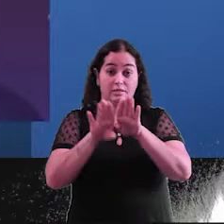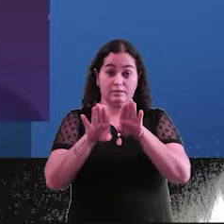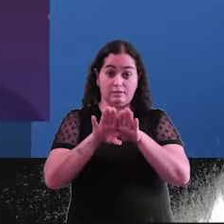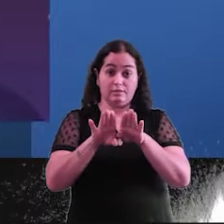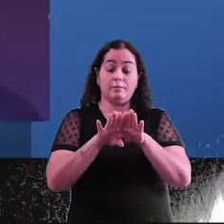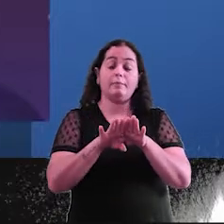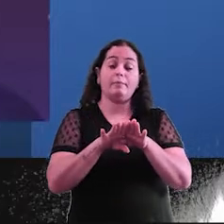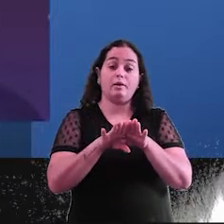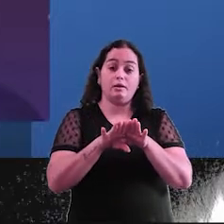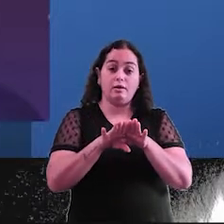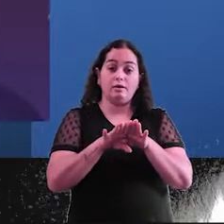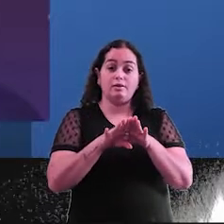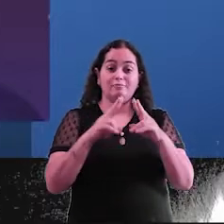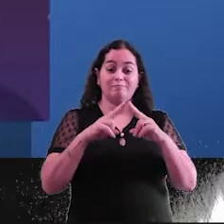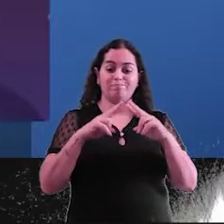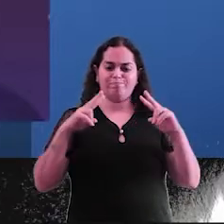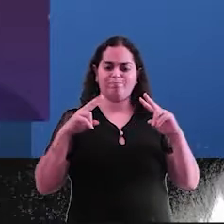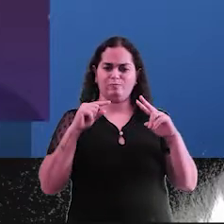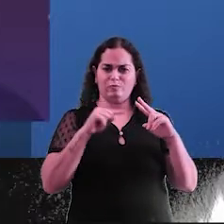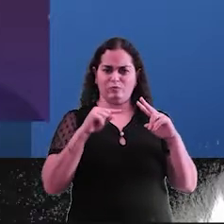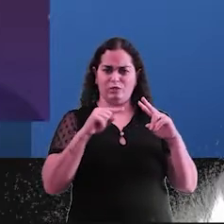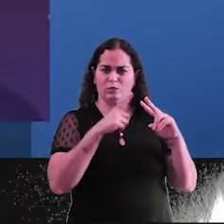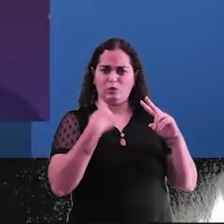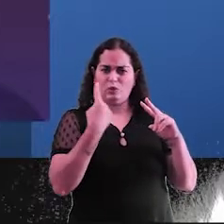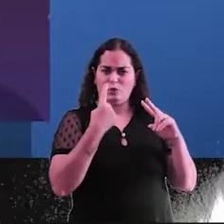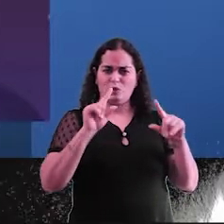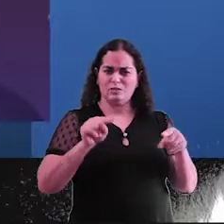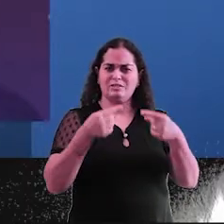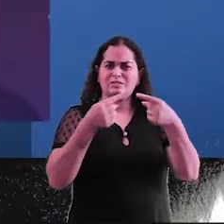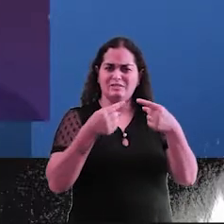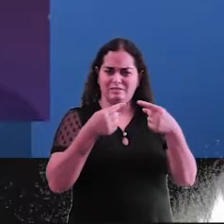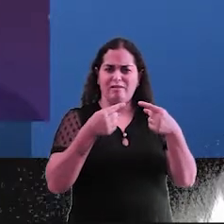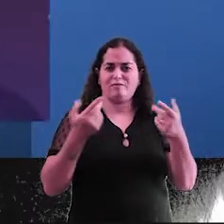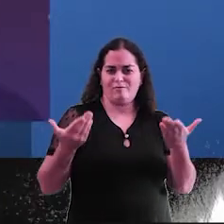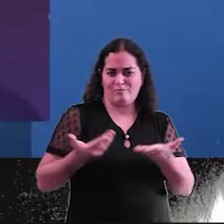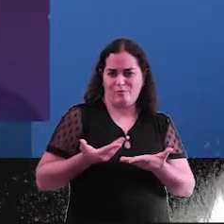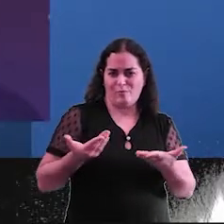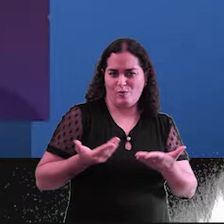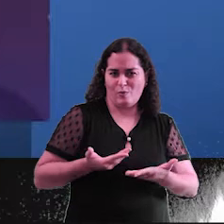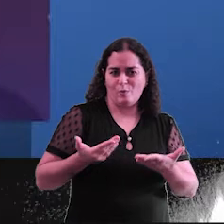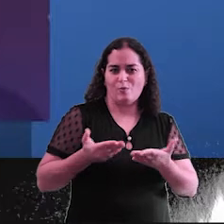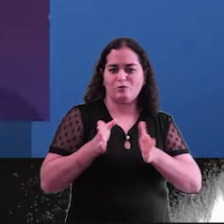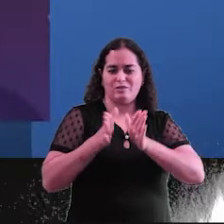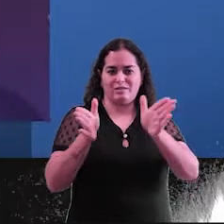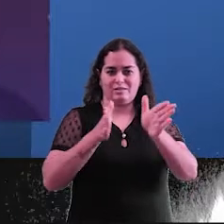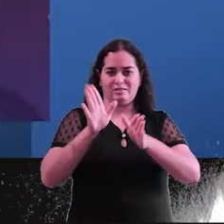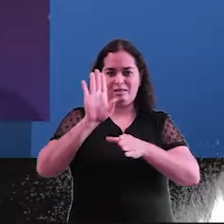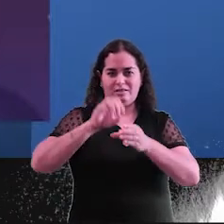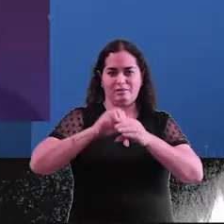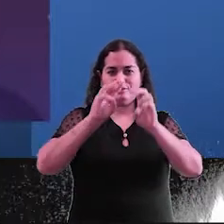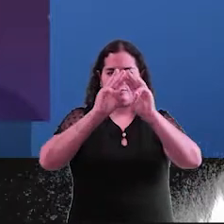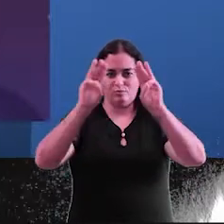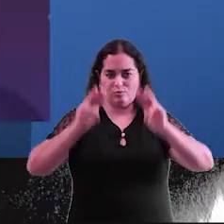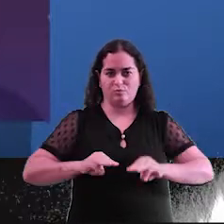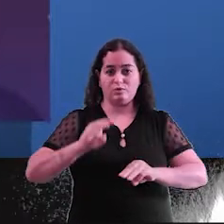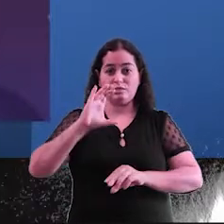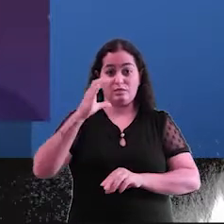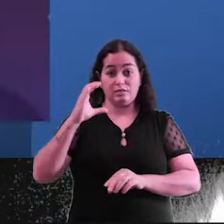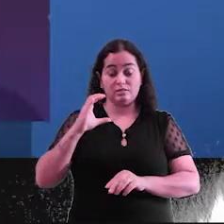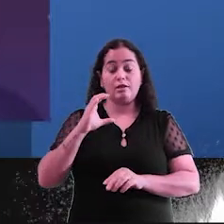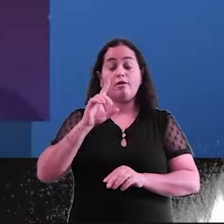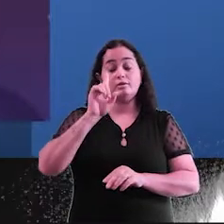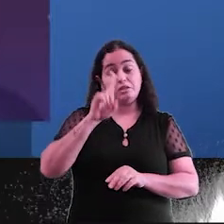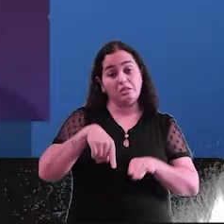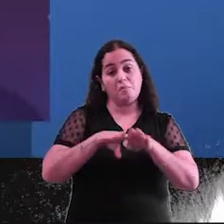da acessibilidade em museus de ciências e em museus de uma forma geral, vou voltar para essa imagem, né, do homem com óculos de